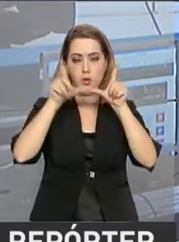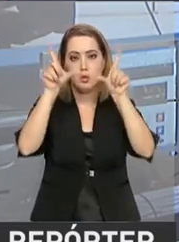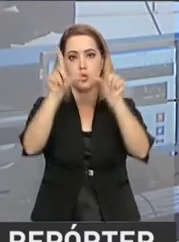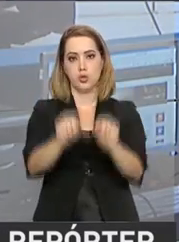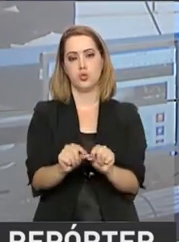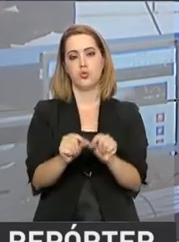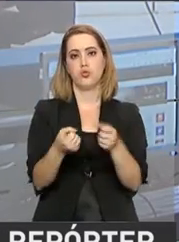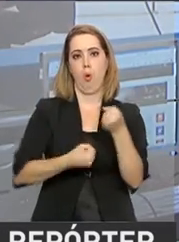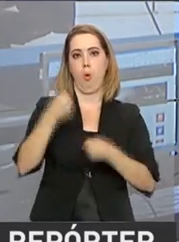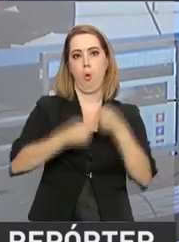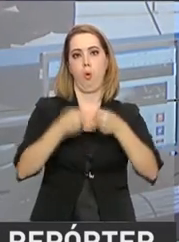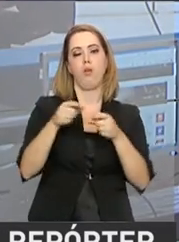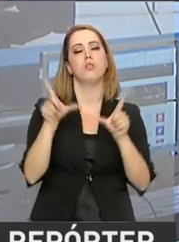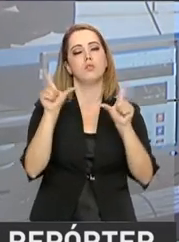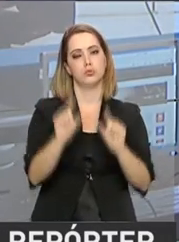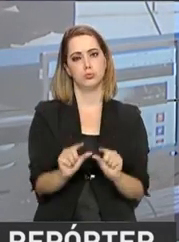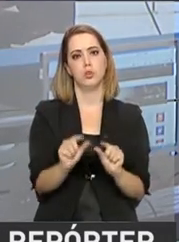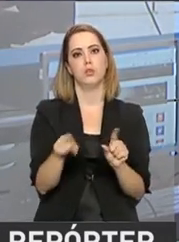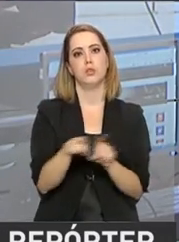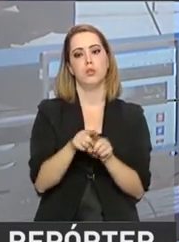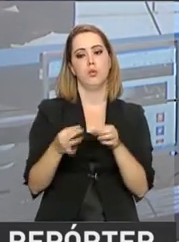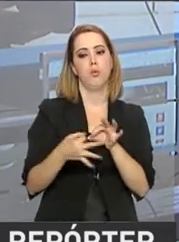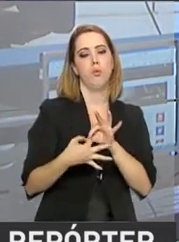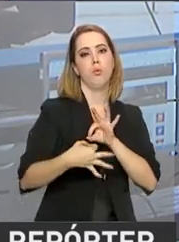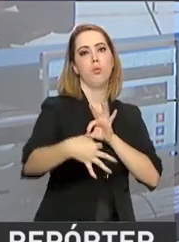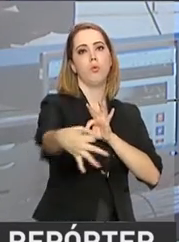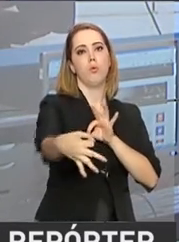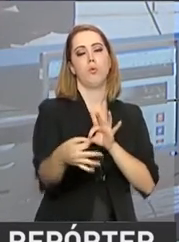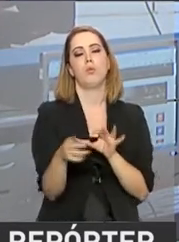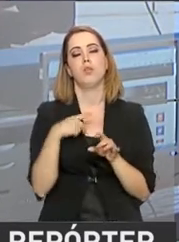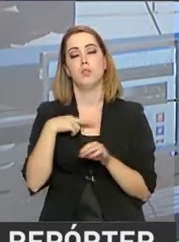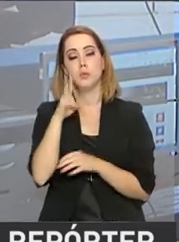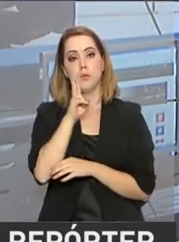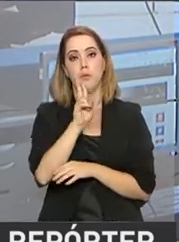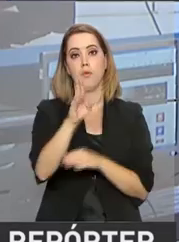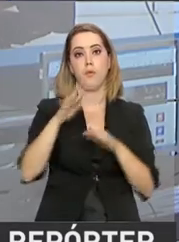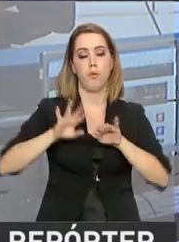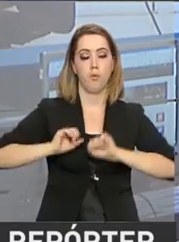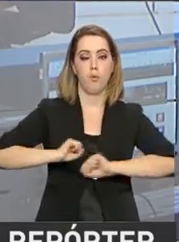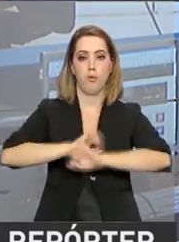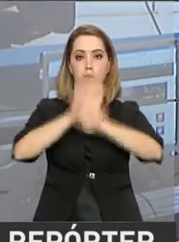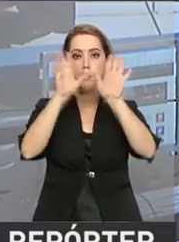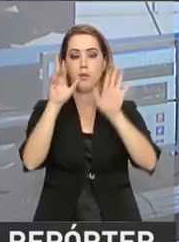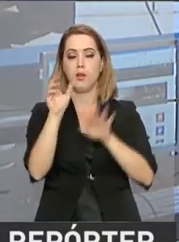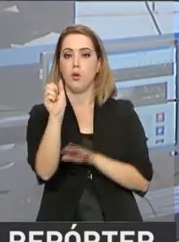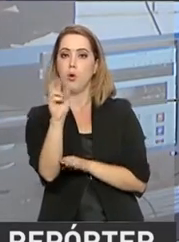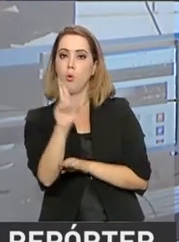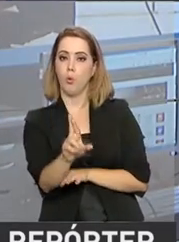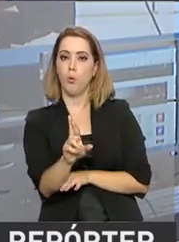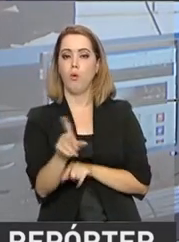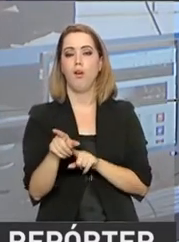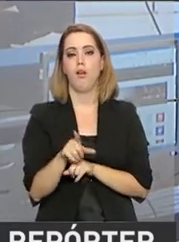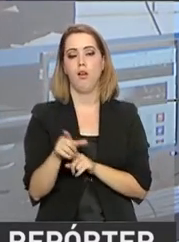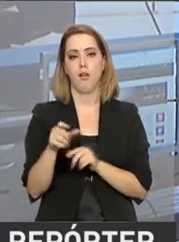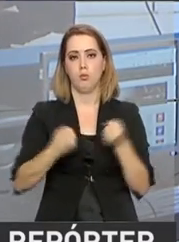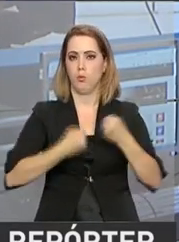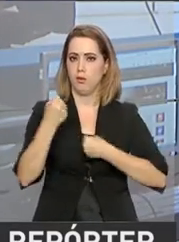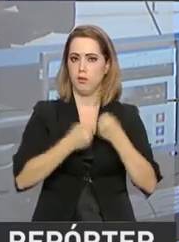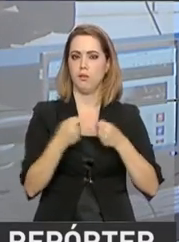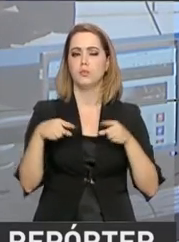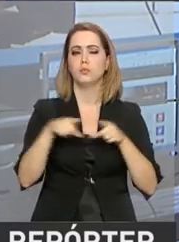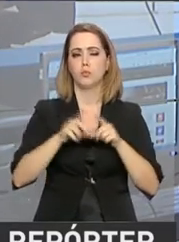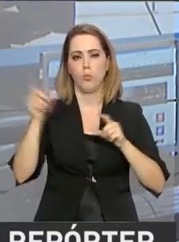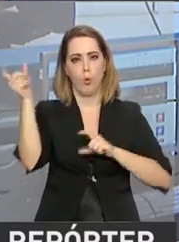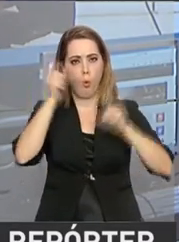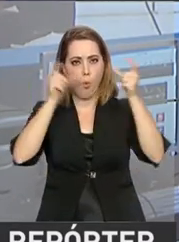a distância do veículo da frente e usarem o ar-condicionado para melhorar a visibilidade. O alerta serve não só para quem mora aqui, mas